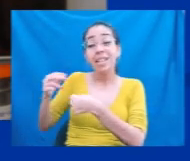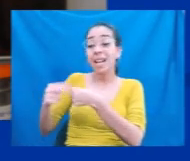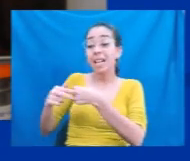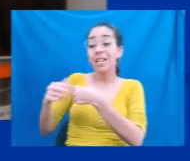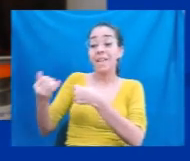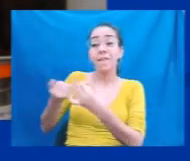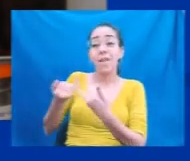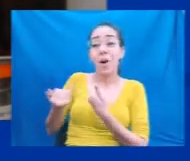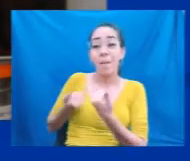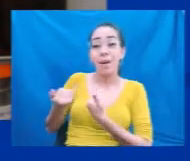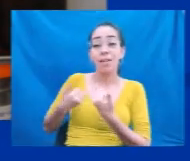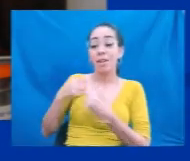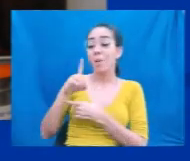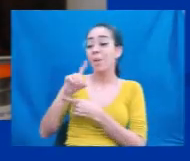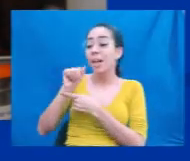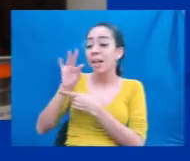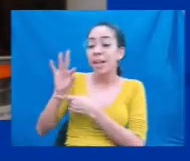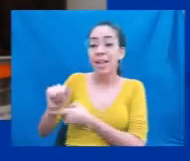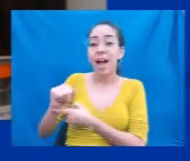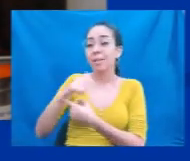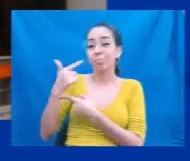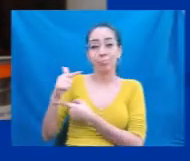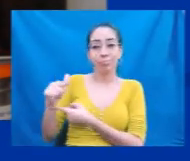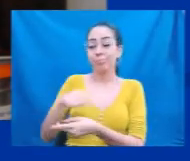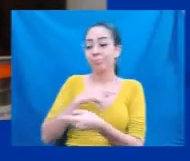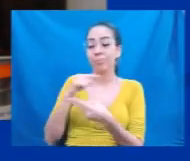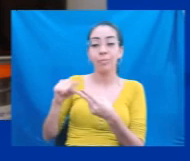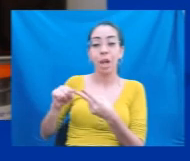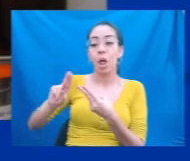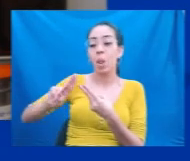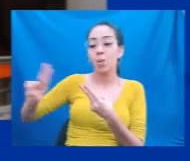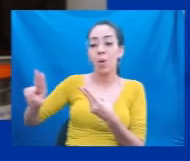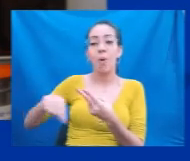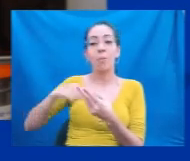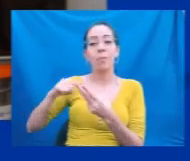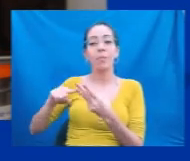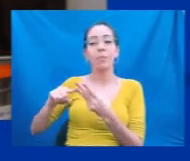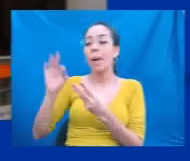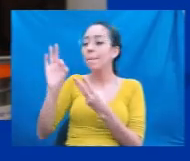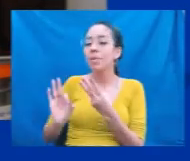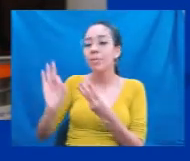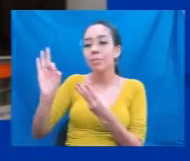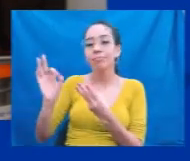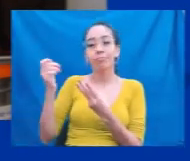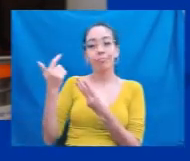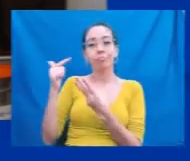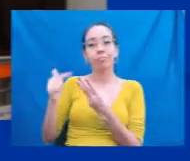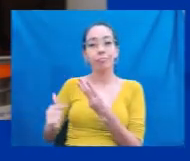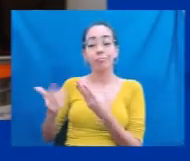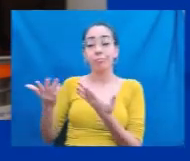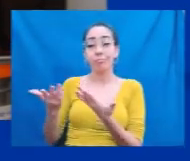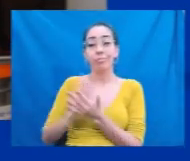que estão descritas aqui, elas não são suficientes. Eu não vou ter data de preparo dessa substância, eu não vou ter concentração, deve ter o